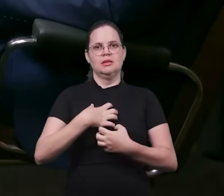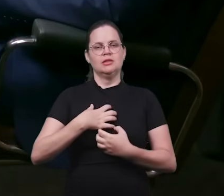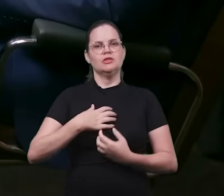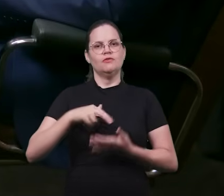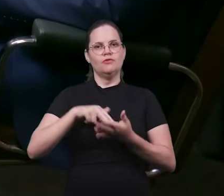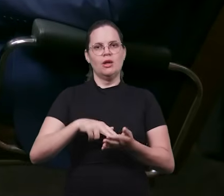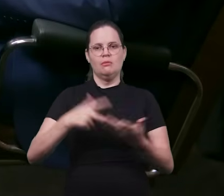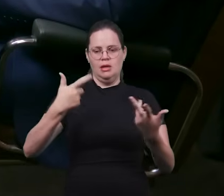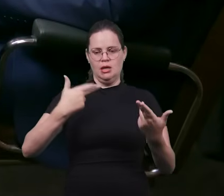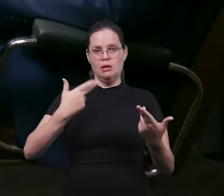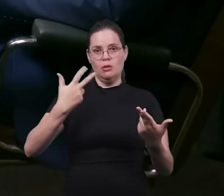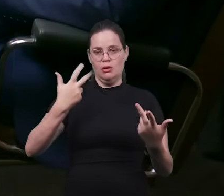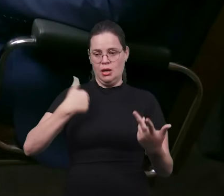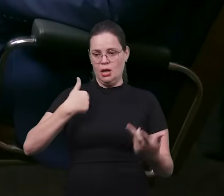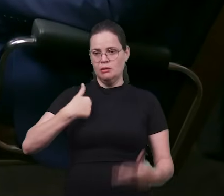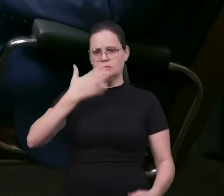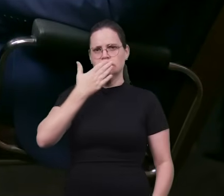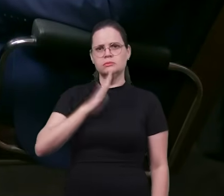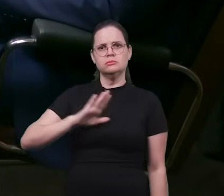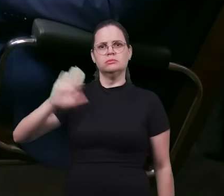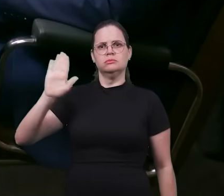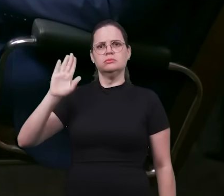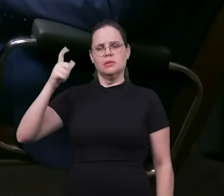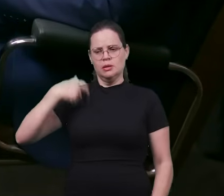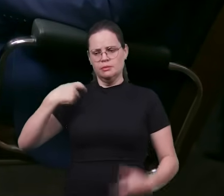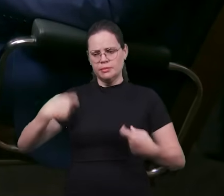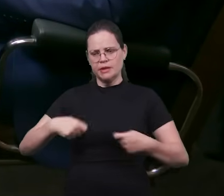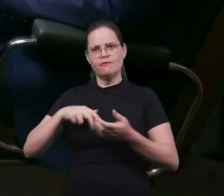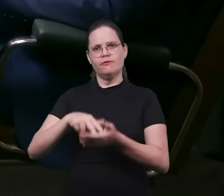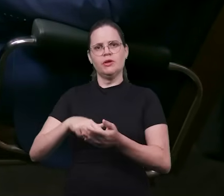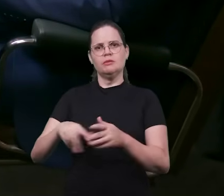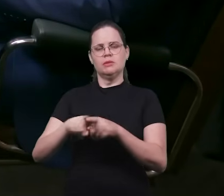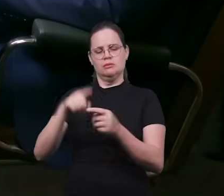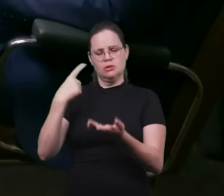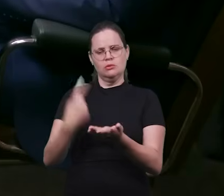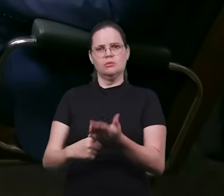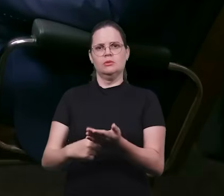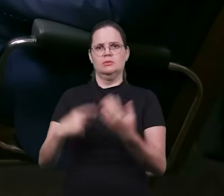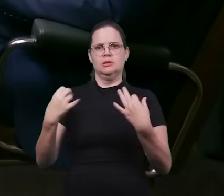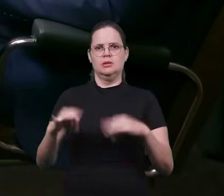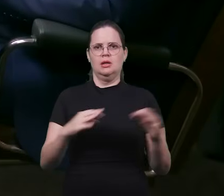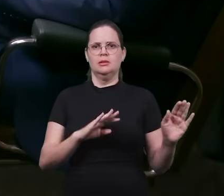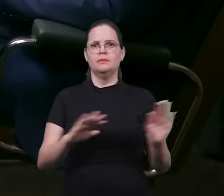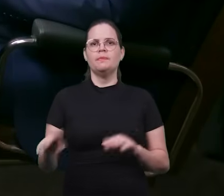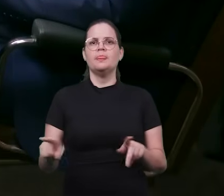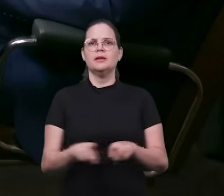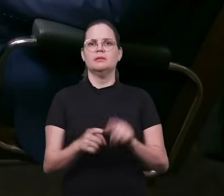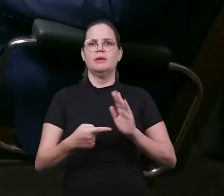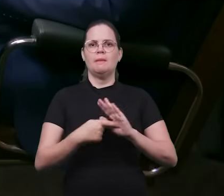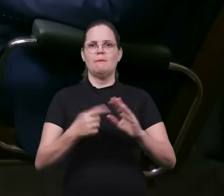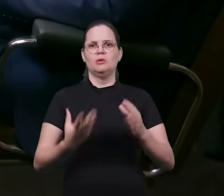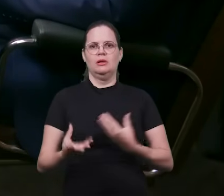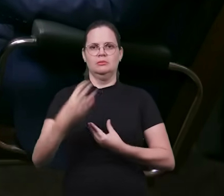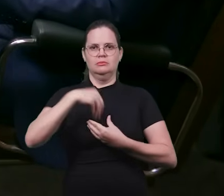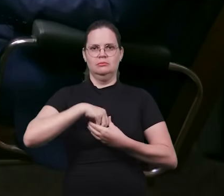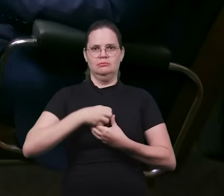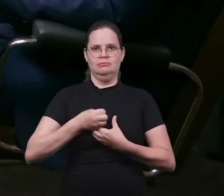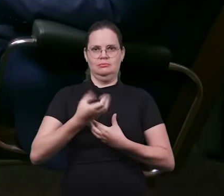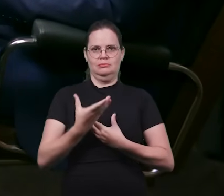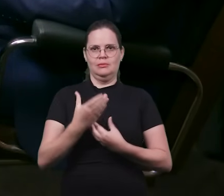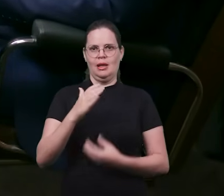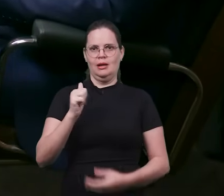O Senhor valoriza. É muito interessante aqui, porque aqui fala de caráter. Muito.